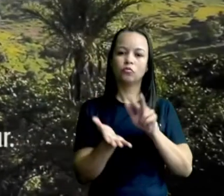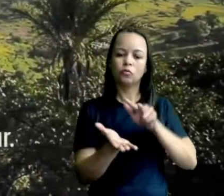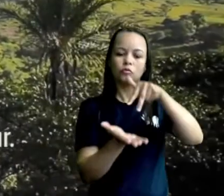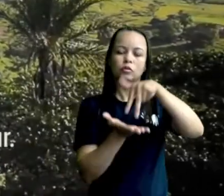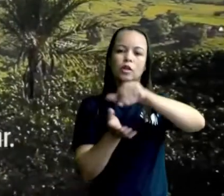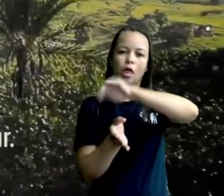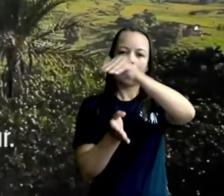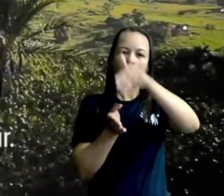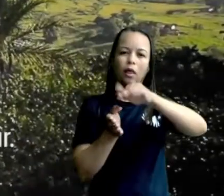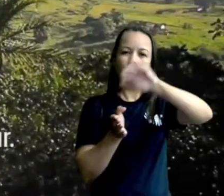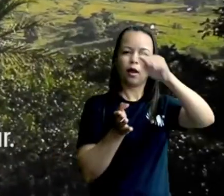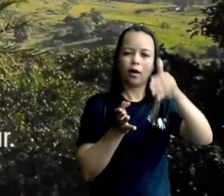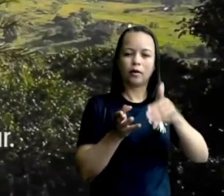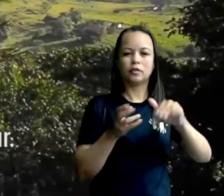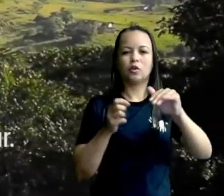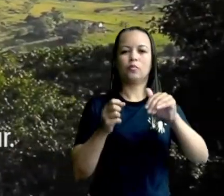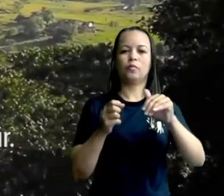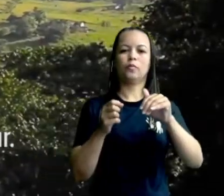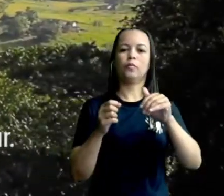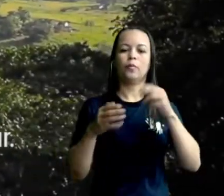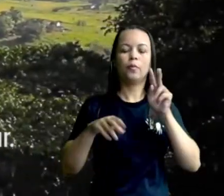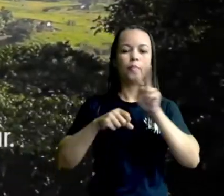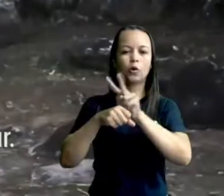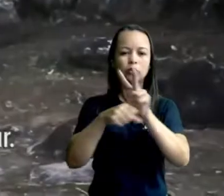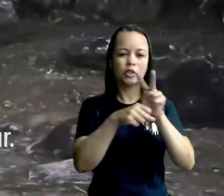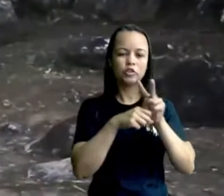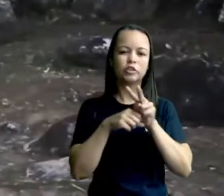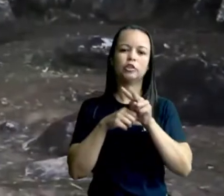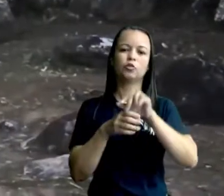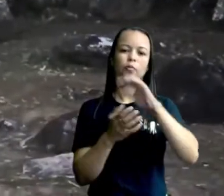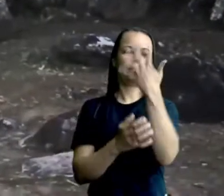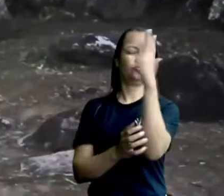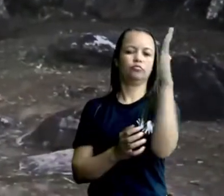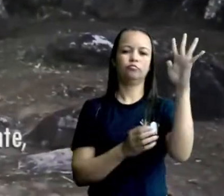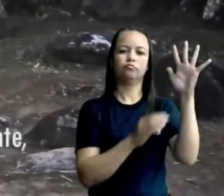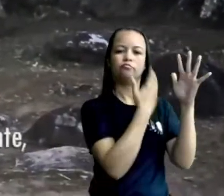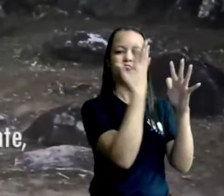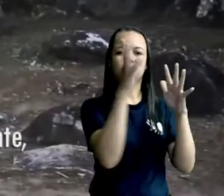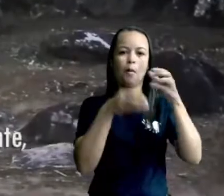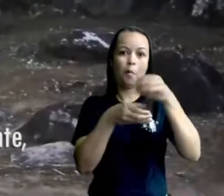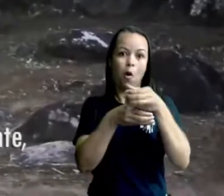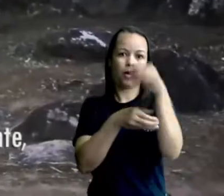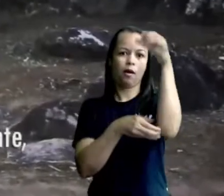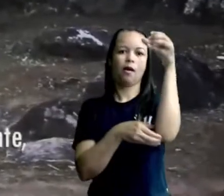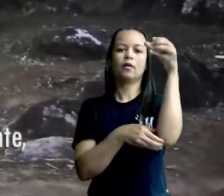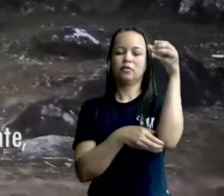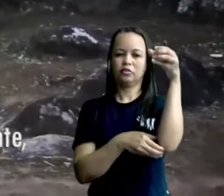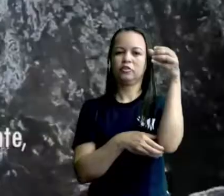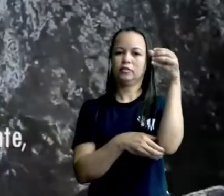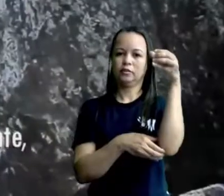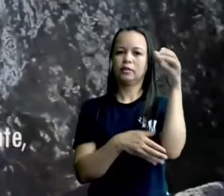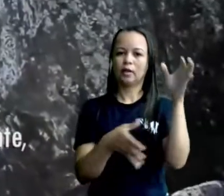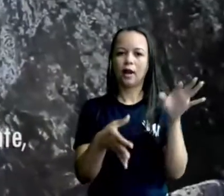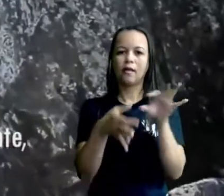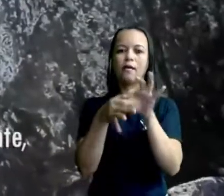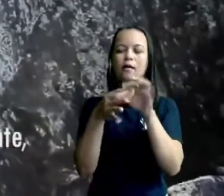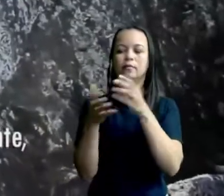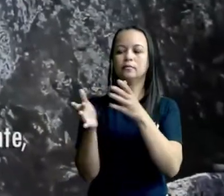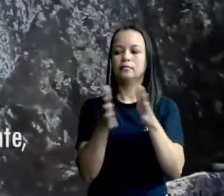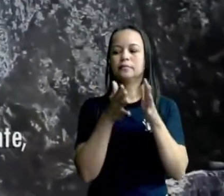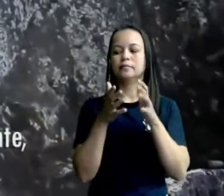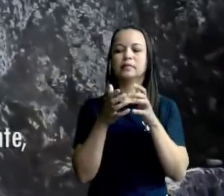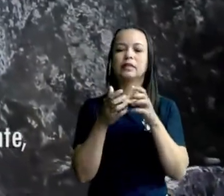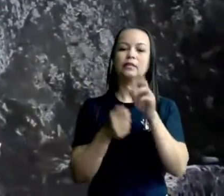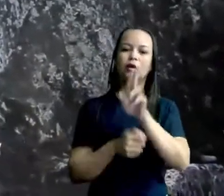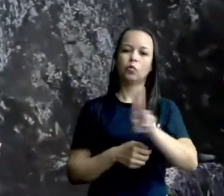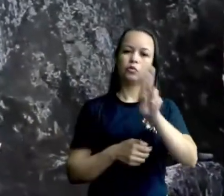do monte, protegidos por imensos tabocais que rodeavam o lugar. Os bambuzais, aliás, além de terem dado o